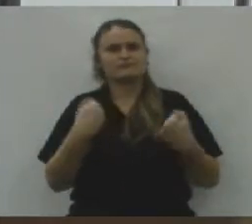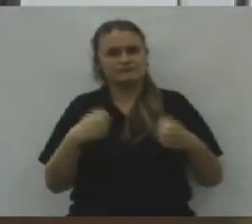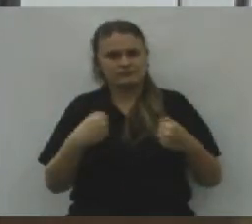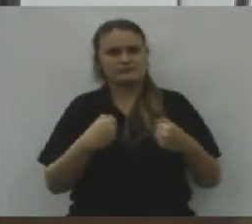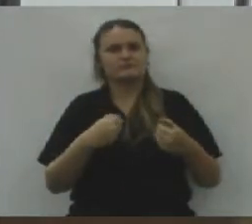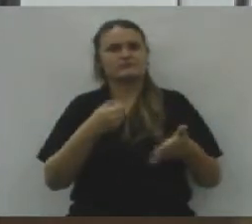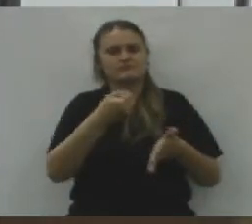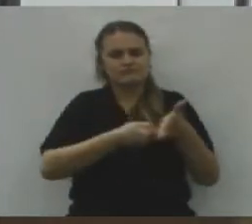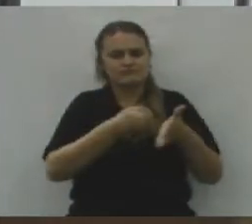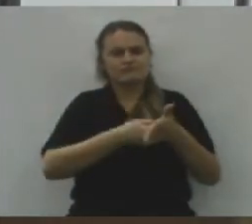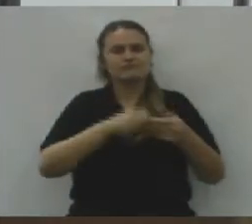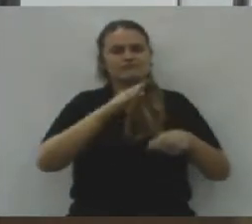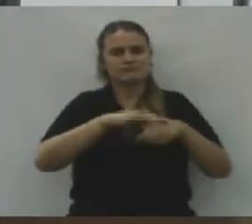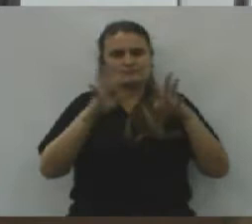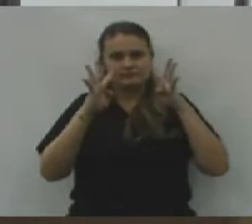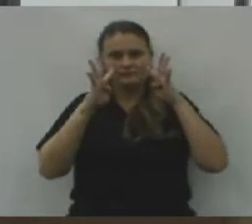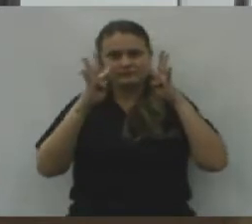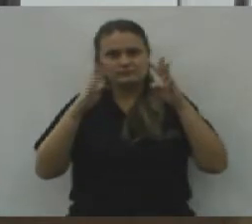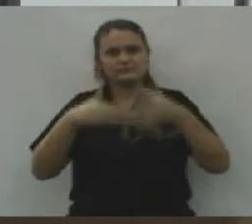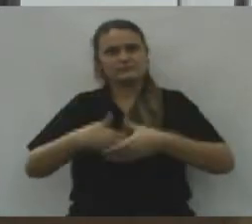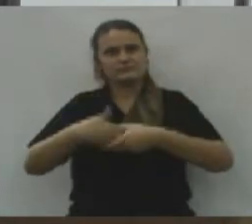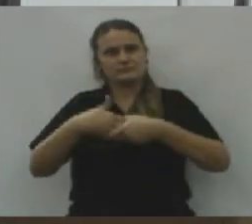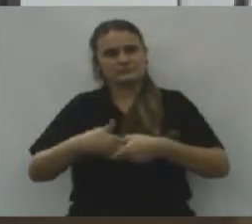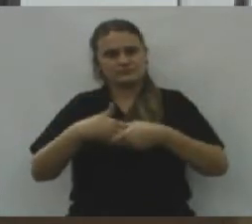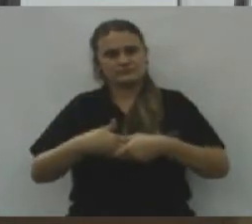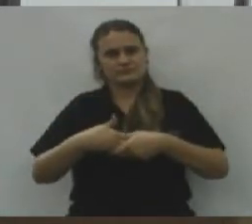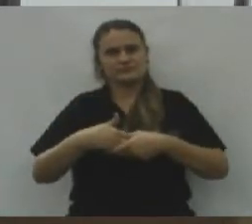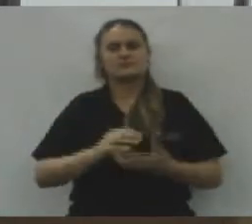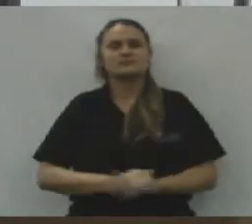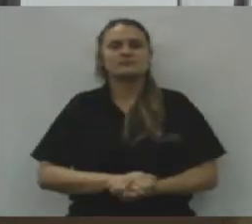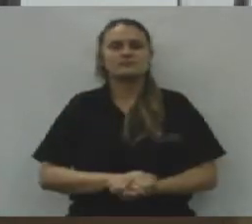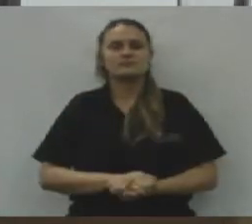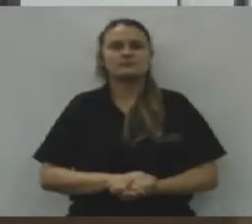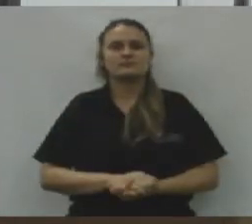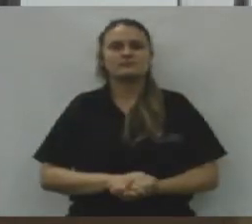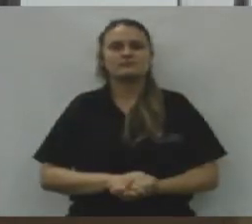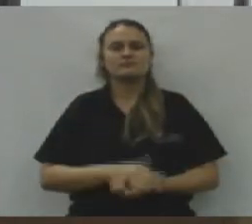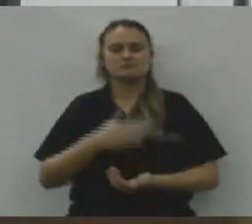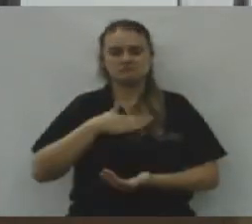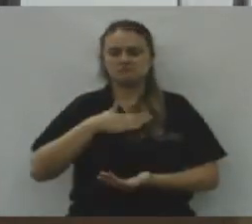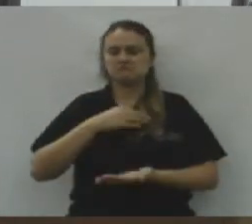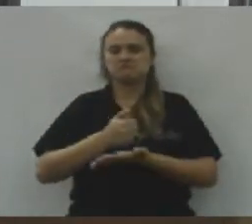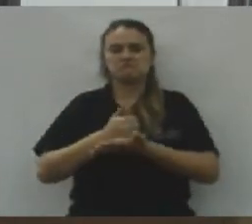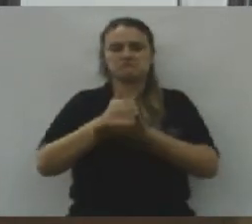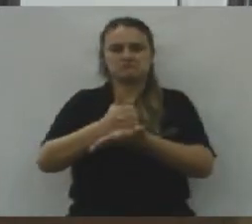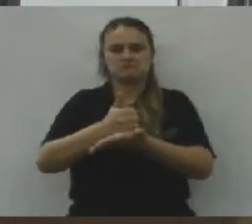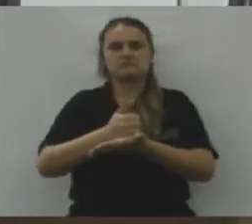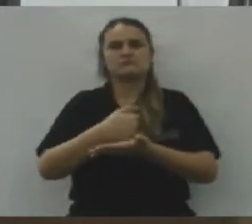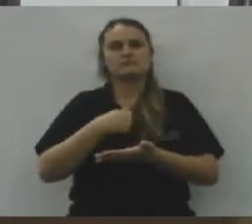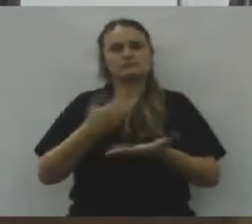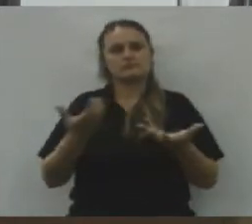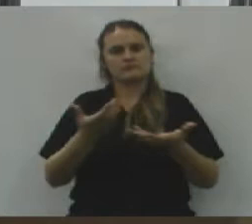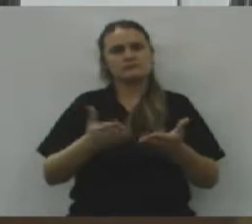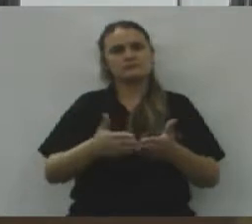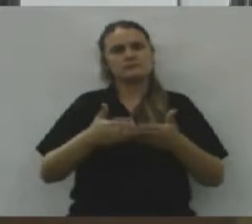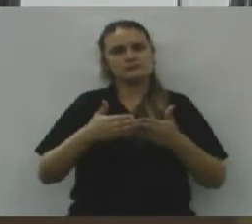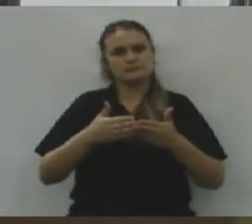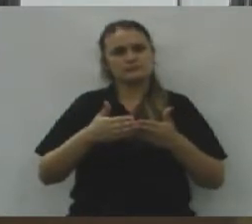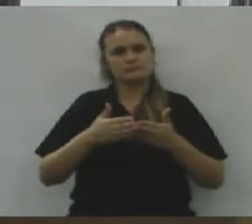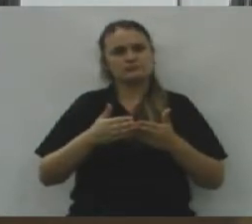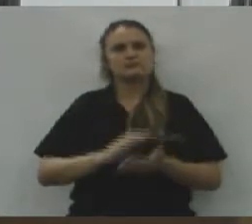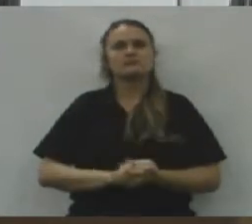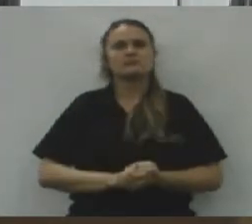estar olhando. Parabéns para você, e conte com o meu apoio, e quero lhe pedir